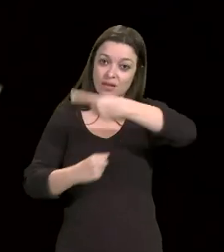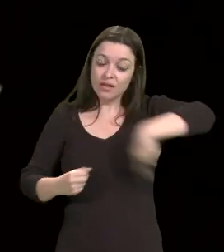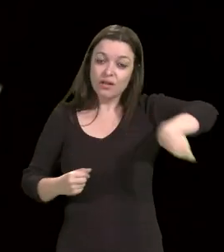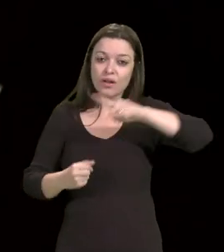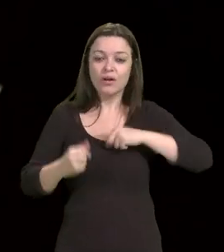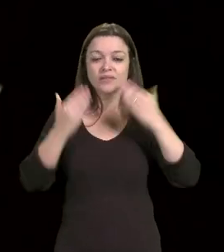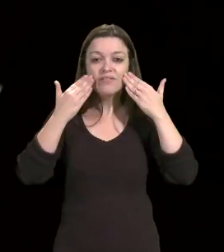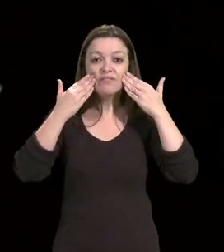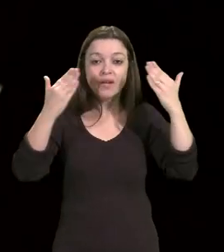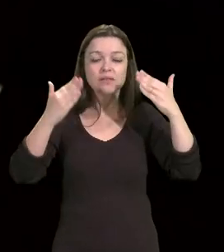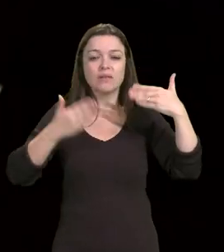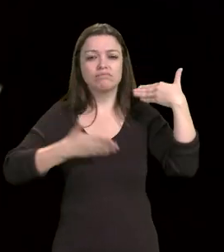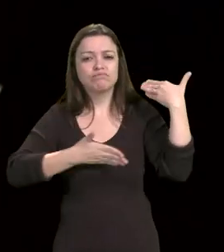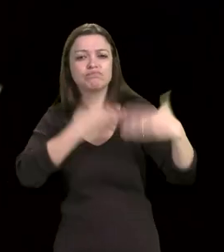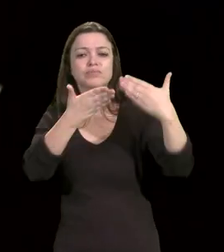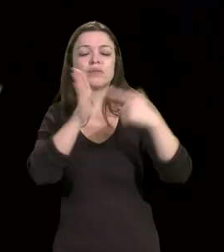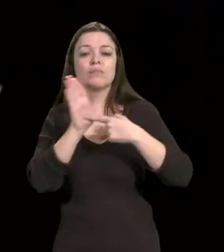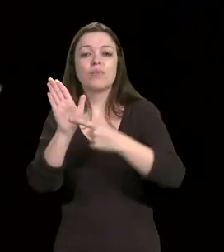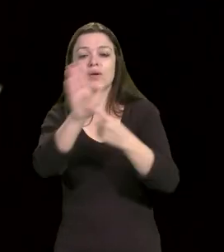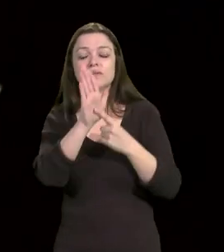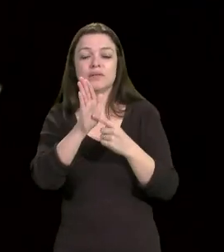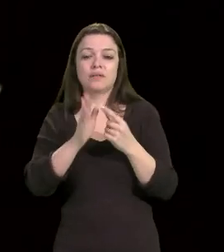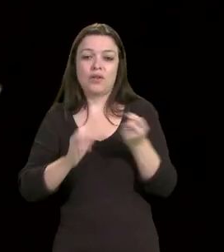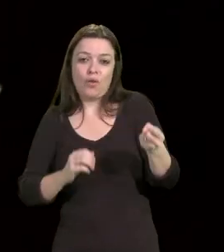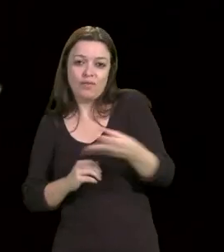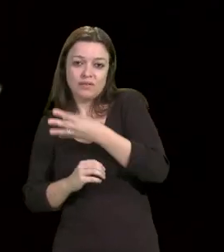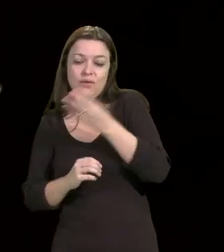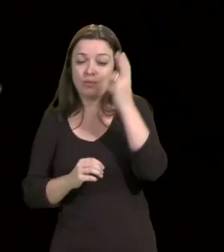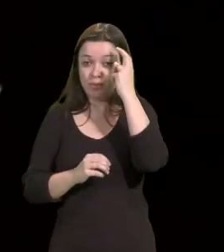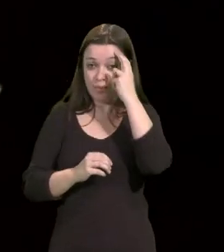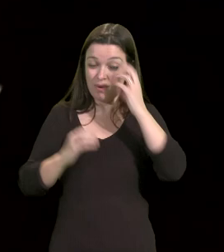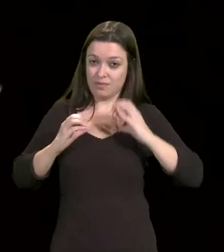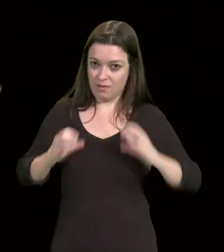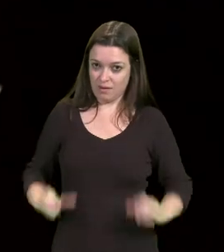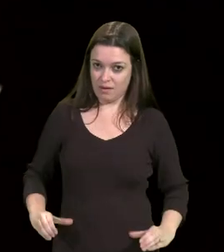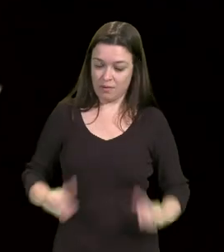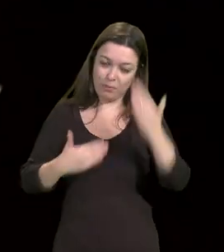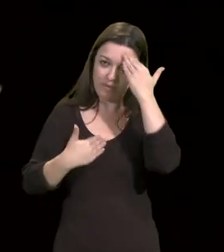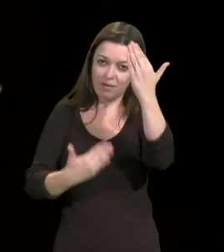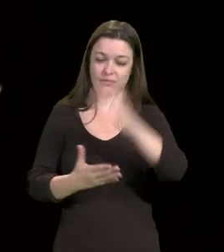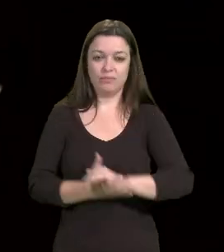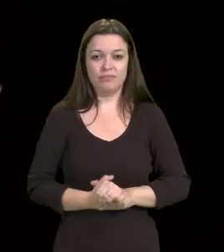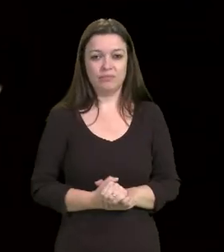frente da inovação, da cultura e da cidadania. Obrigado.